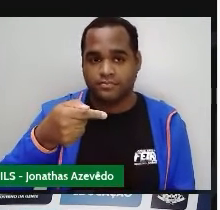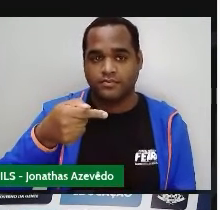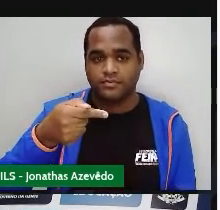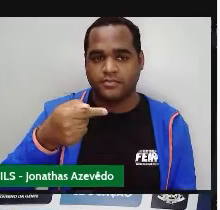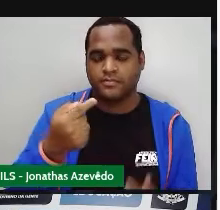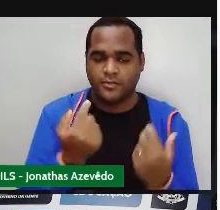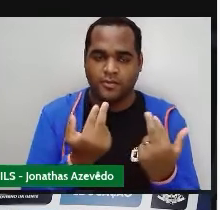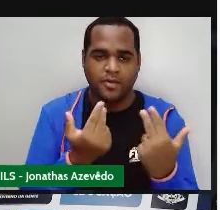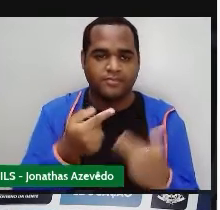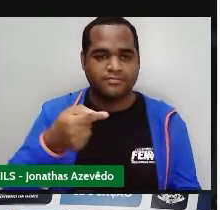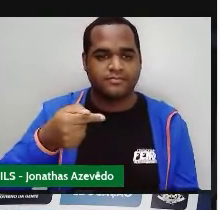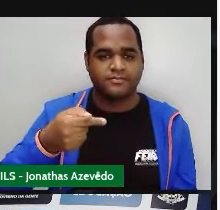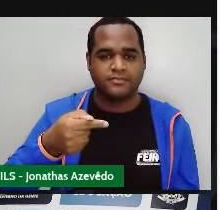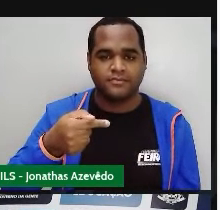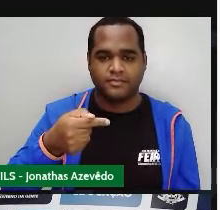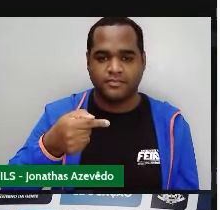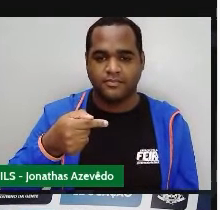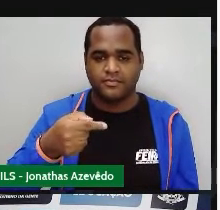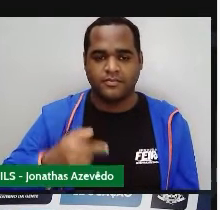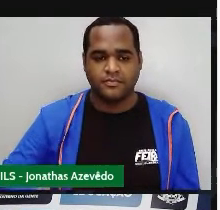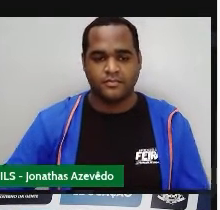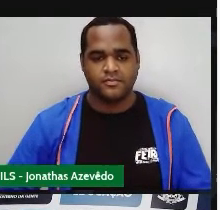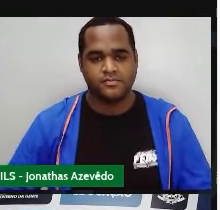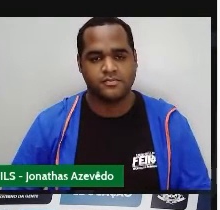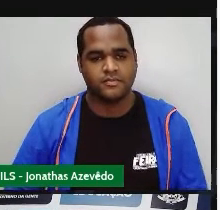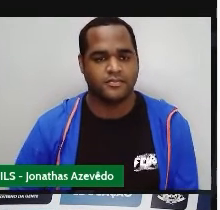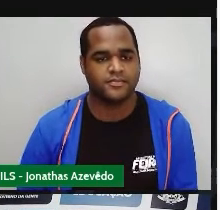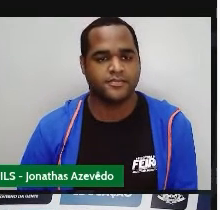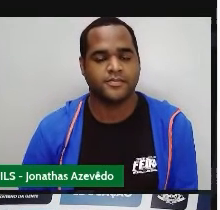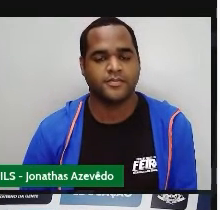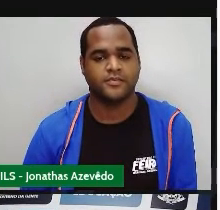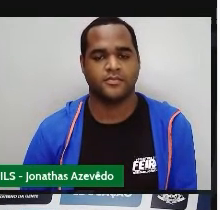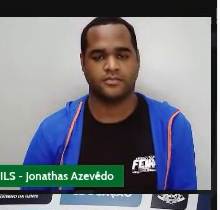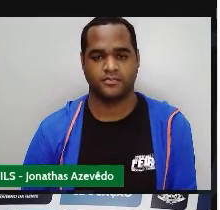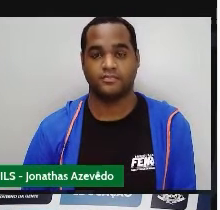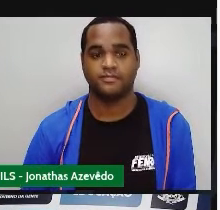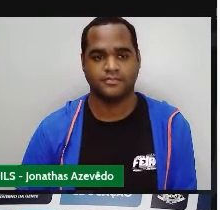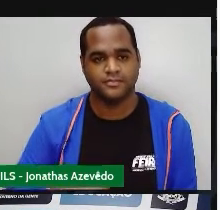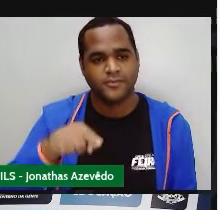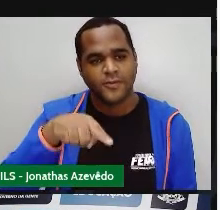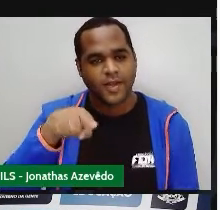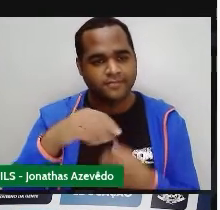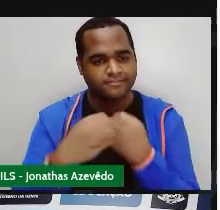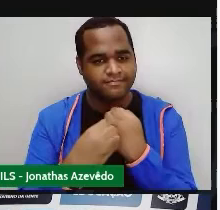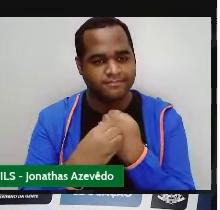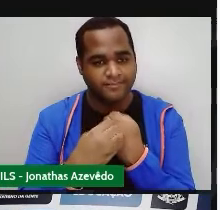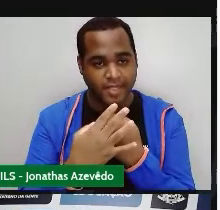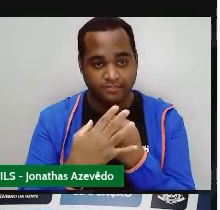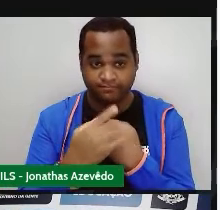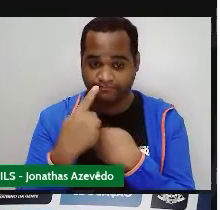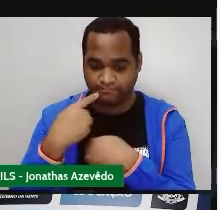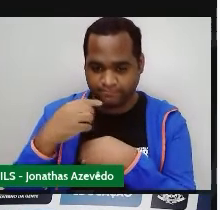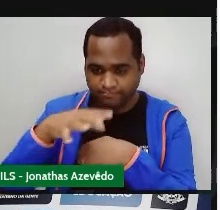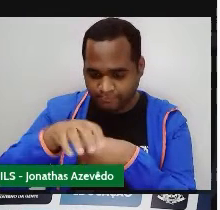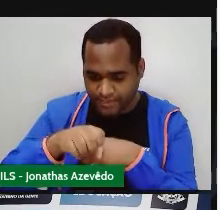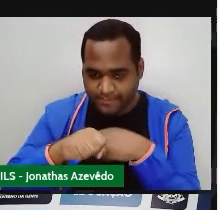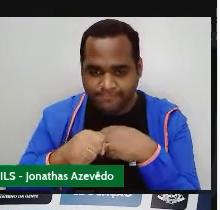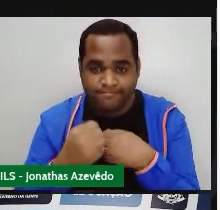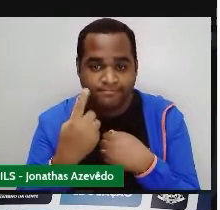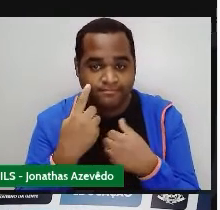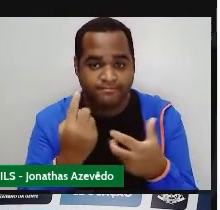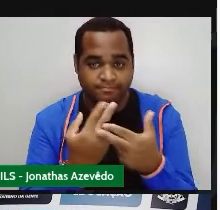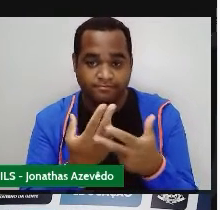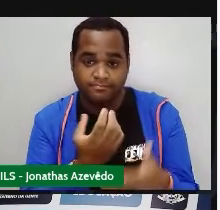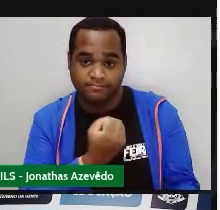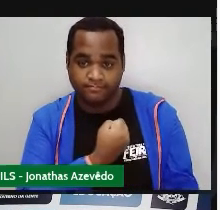e é igual a 7 tá se a gente pegar a quantidade de figura a quantidade de cubos